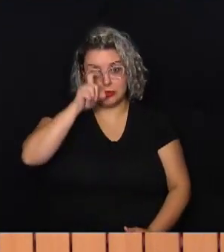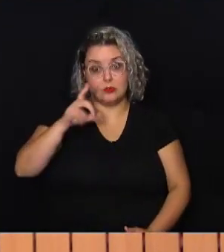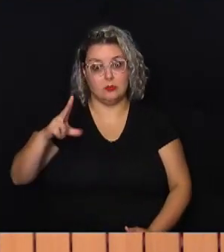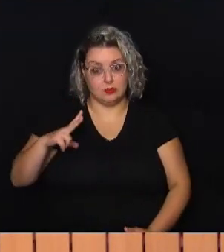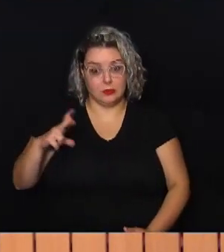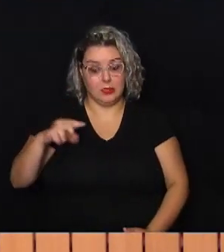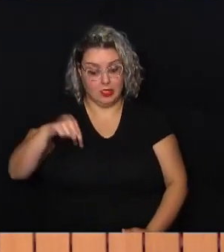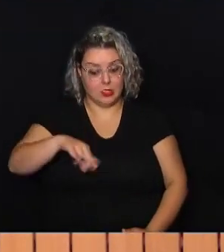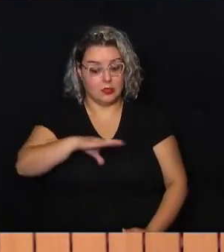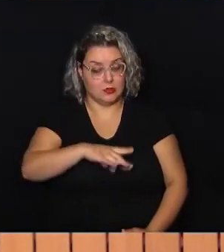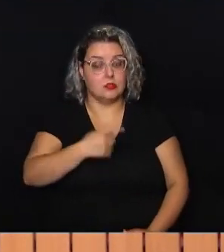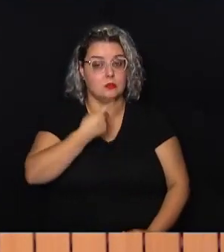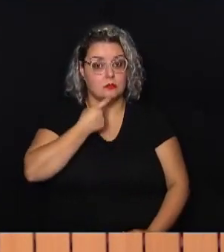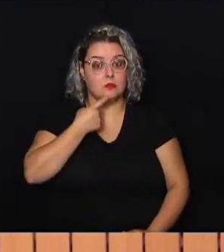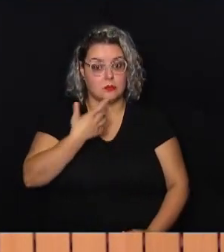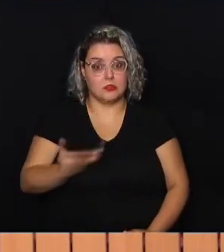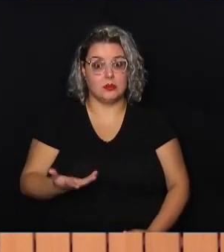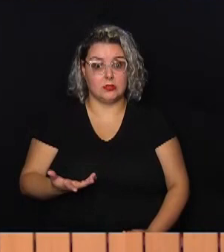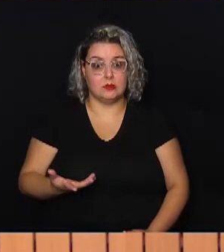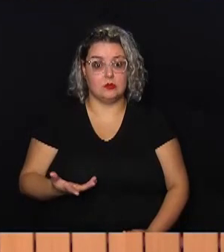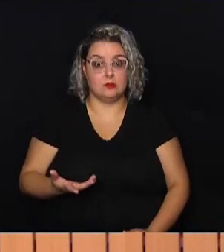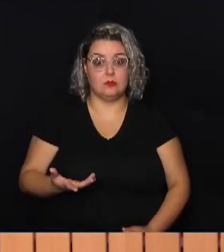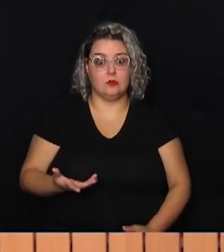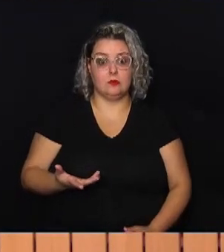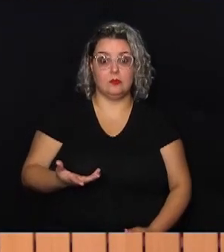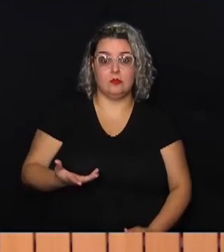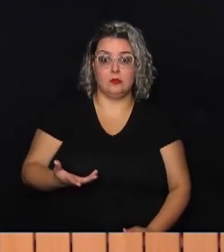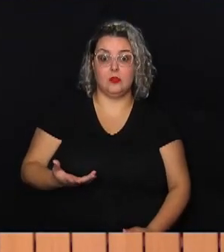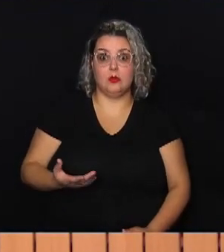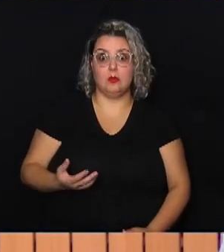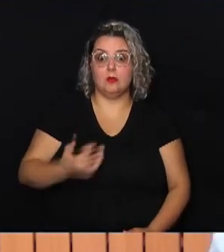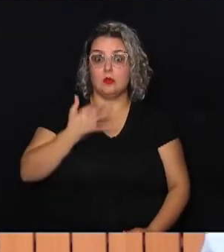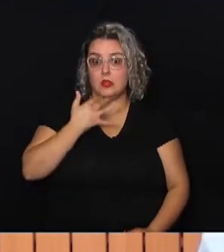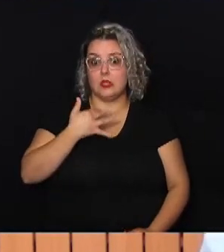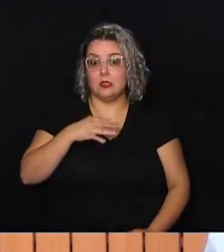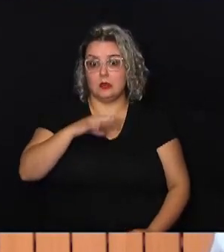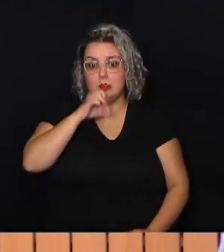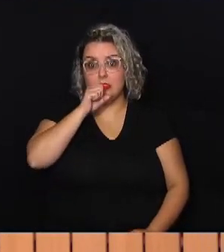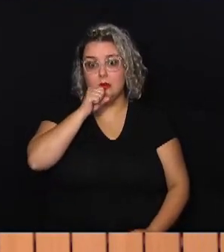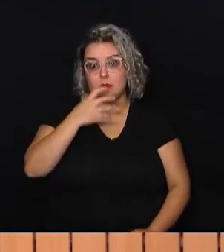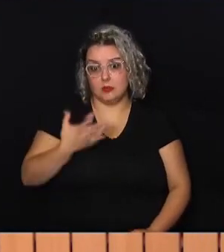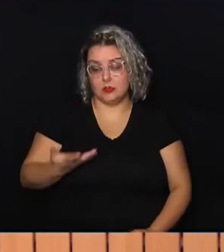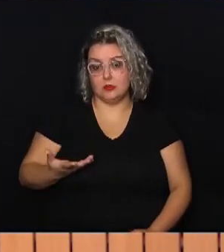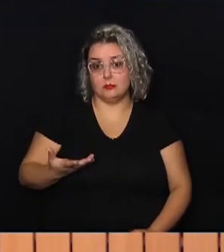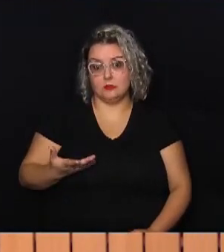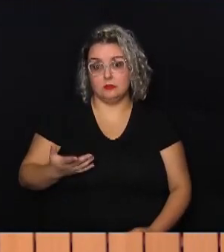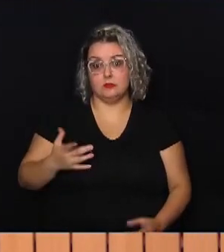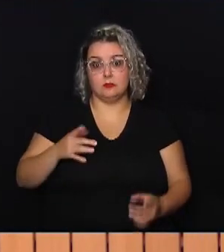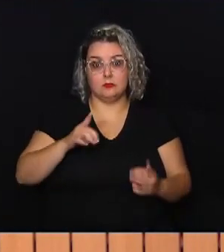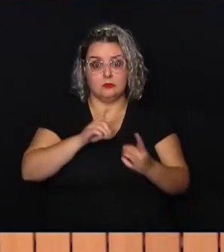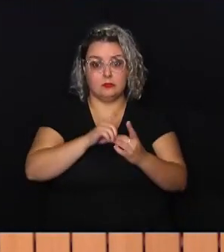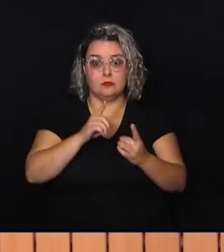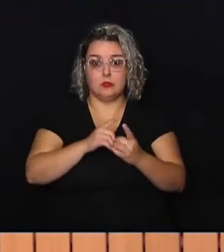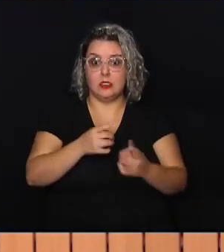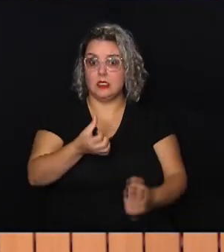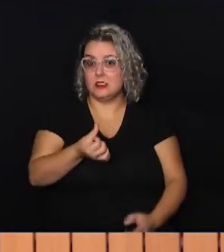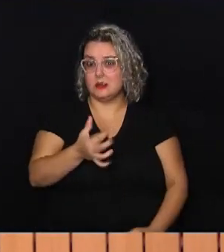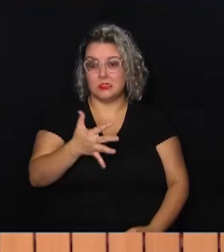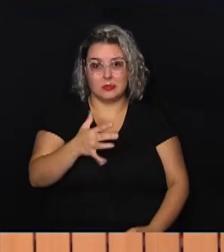em Campinas, com essa cor laranja, não atende menos que 6 a 7